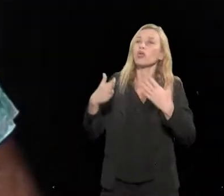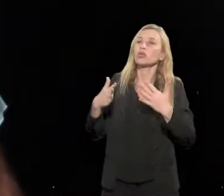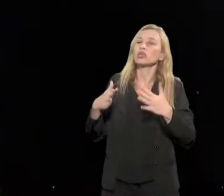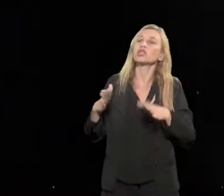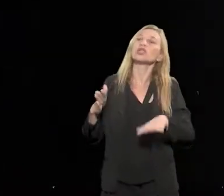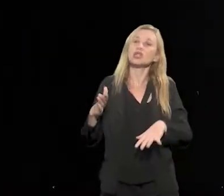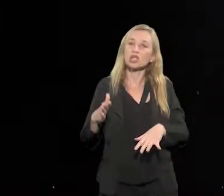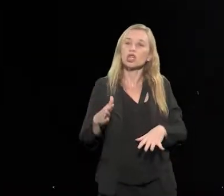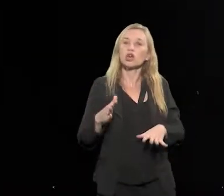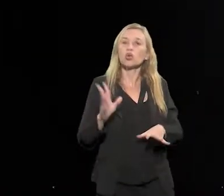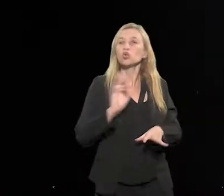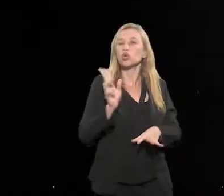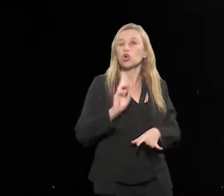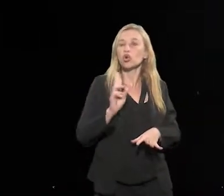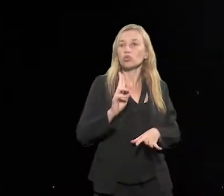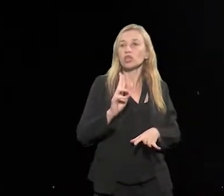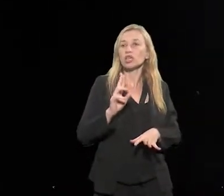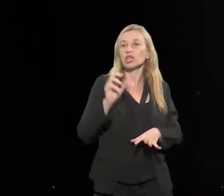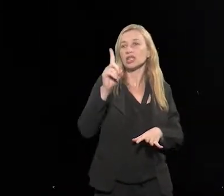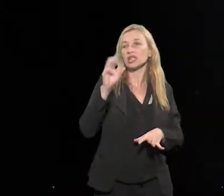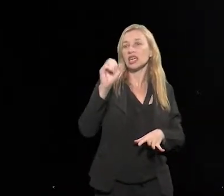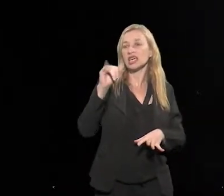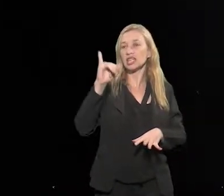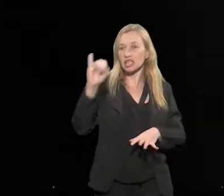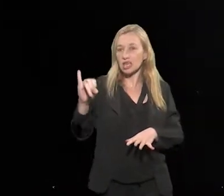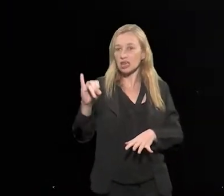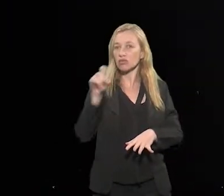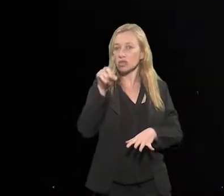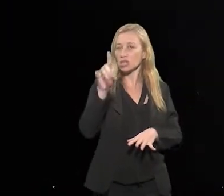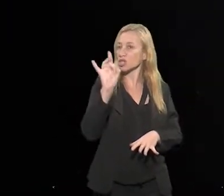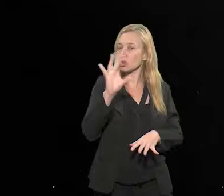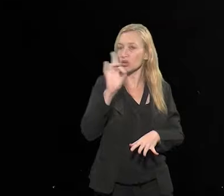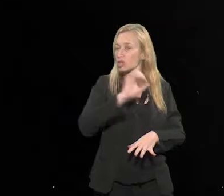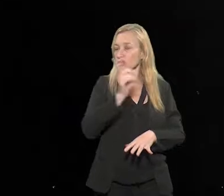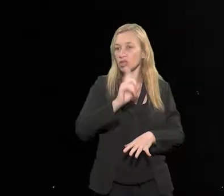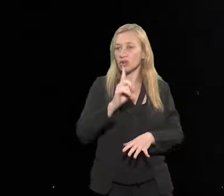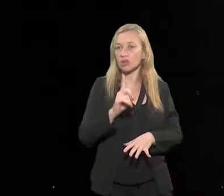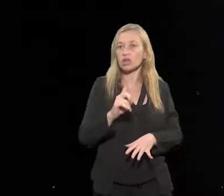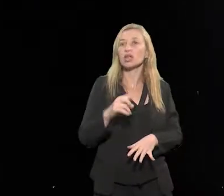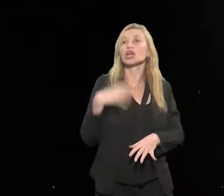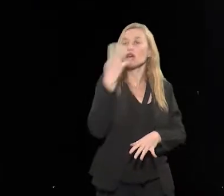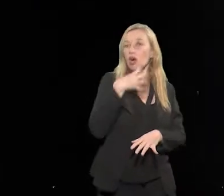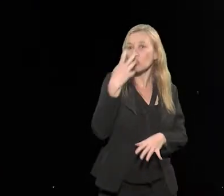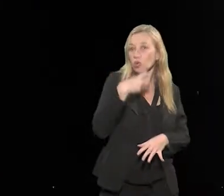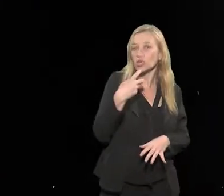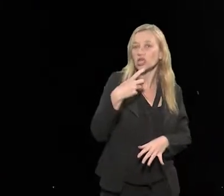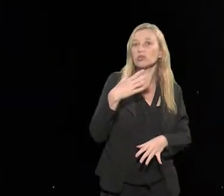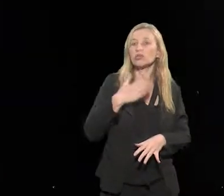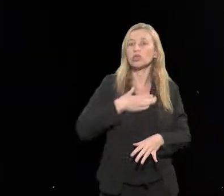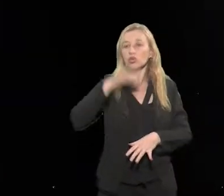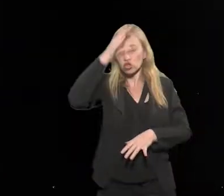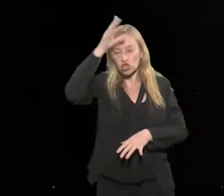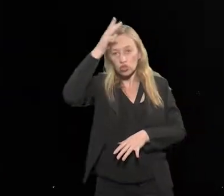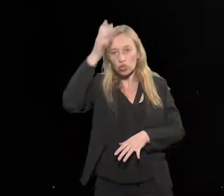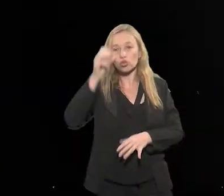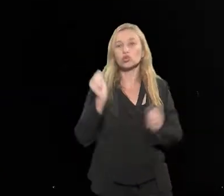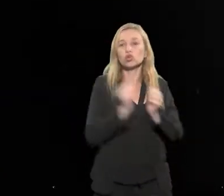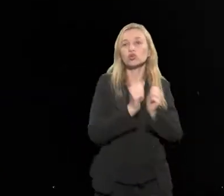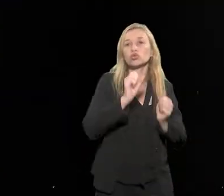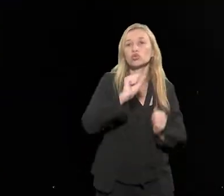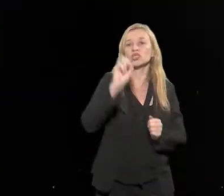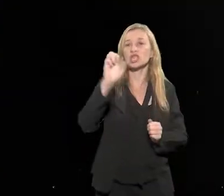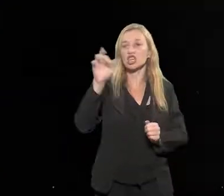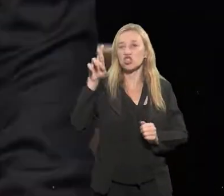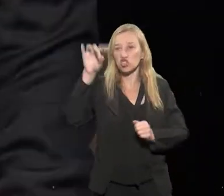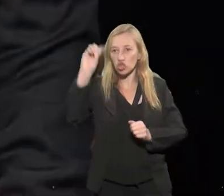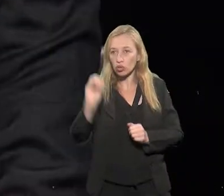próprio Denis. O nome do filme chama Denis, Tu Não Tá Sozinho Não, que é uma música do meu tio Denis com Serginho Meriti e o